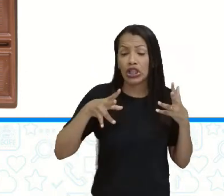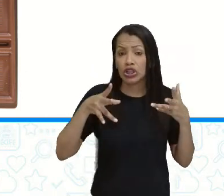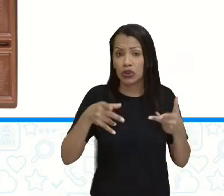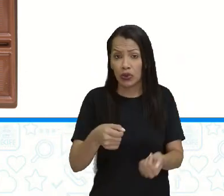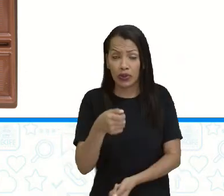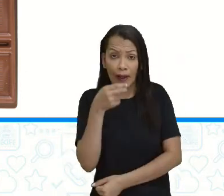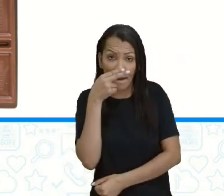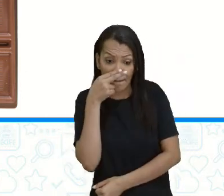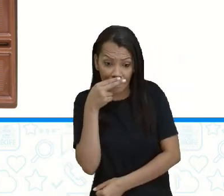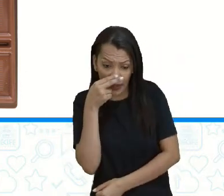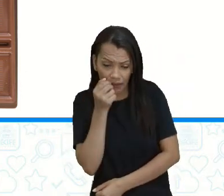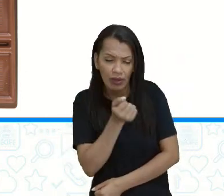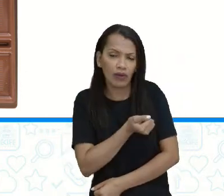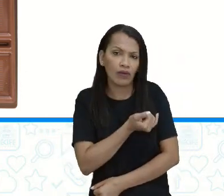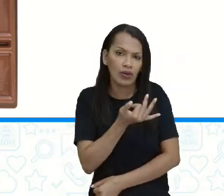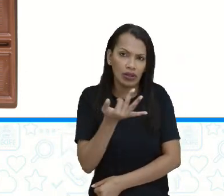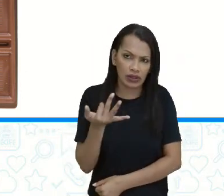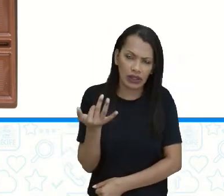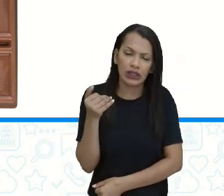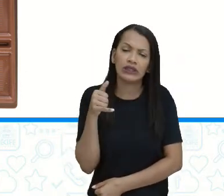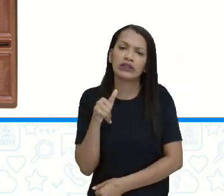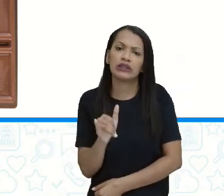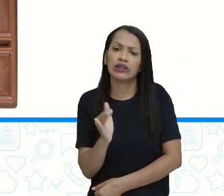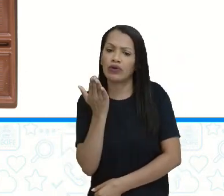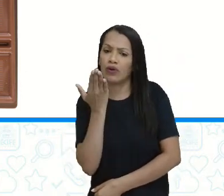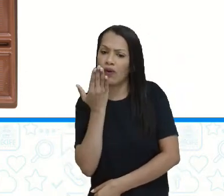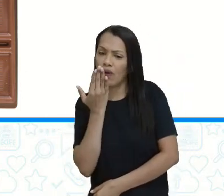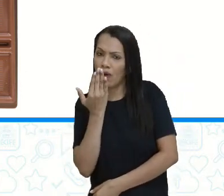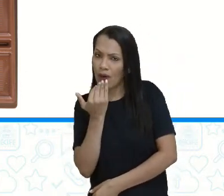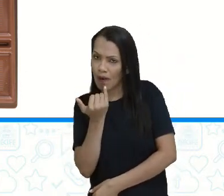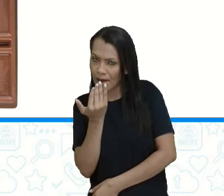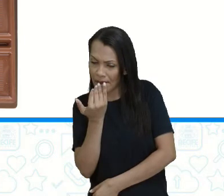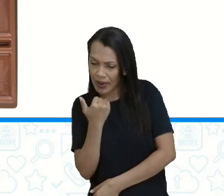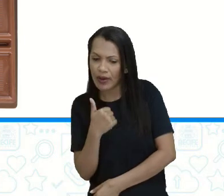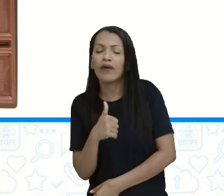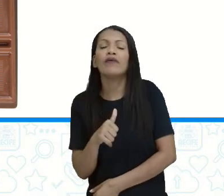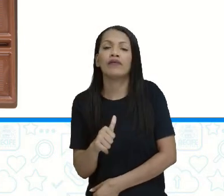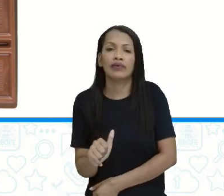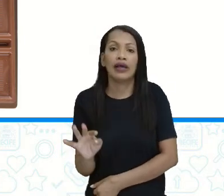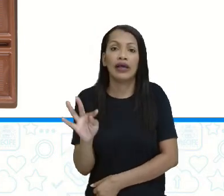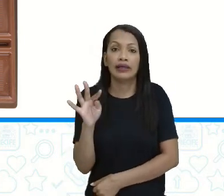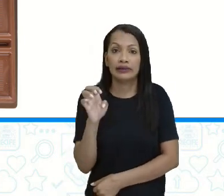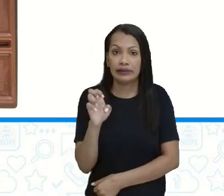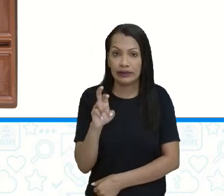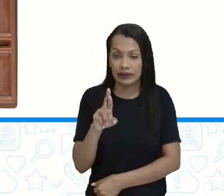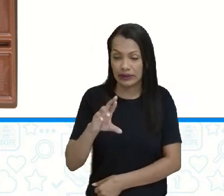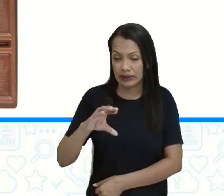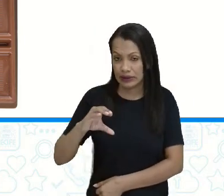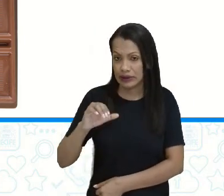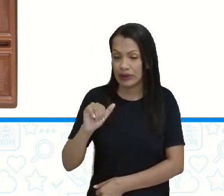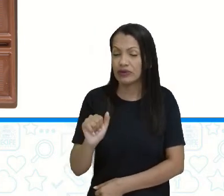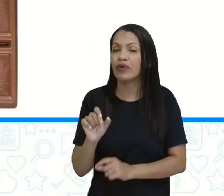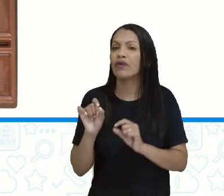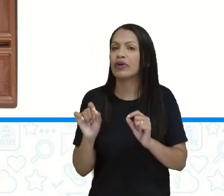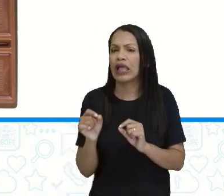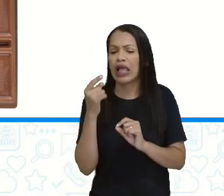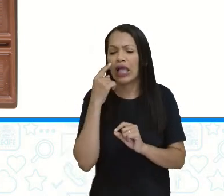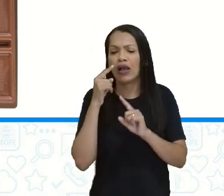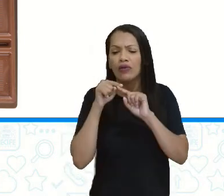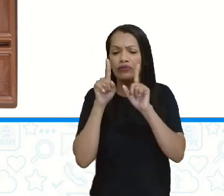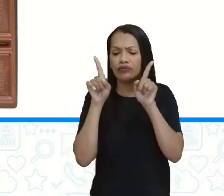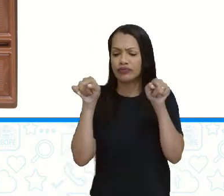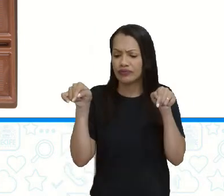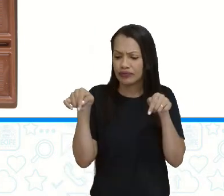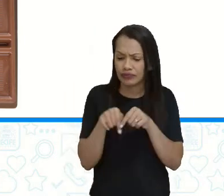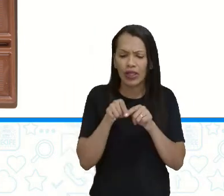mesma quantidade, se ela comeu a terça parte, então você vai pegar ali a barra, dividir em 3 e ela vai